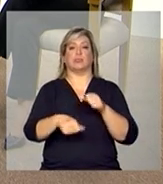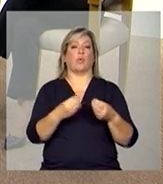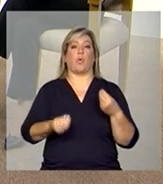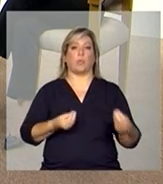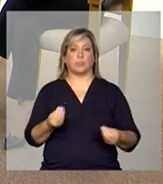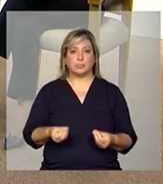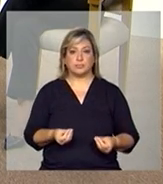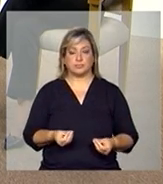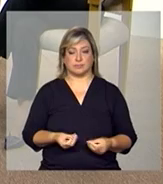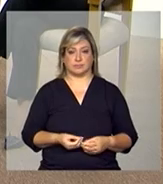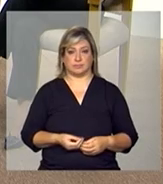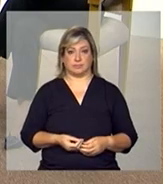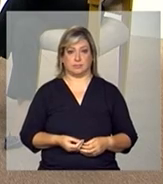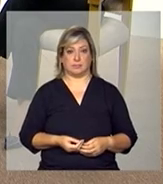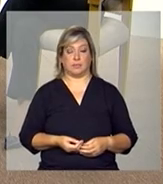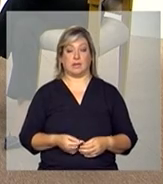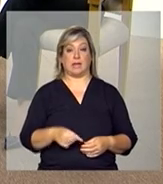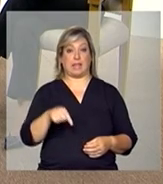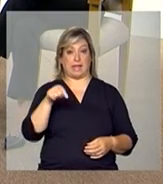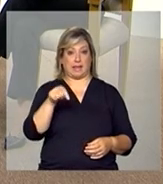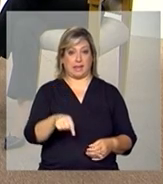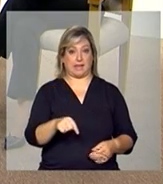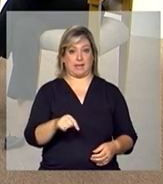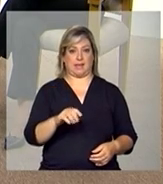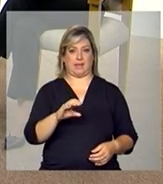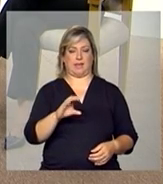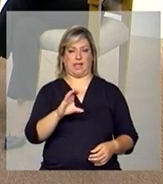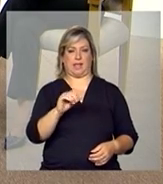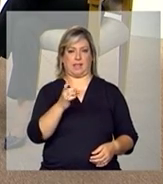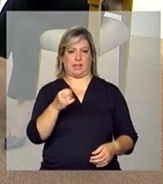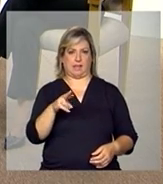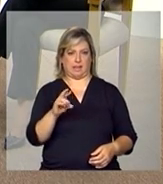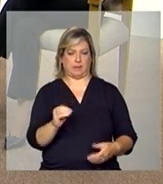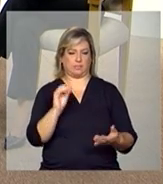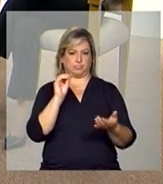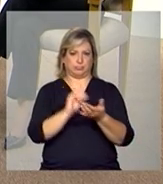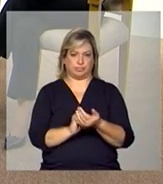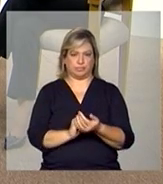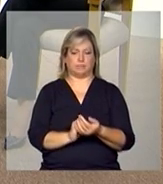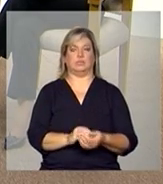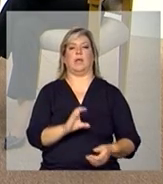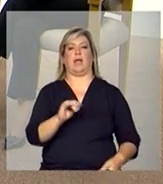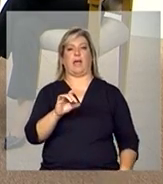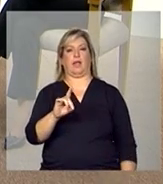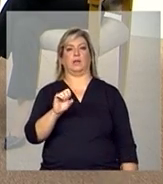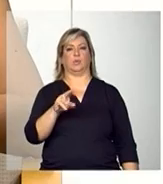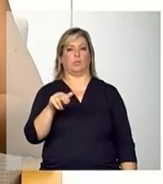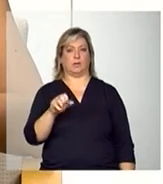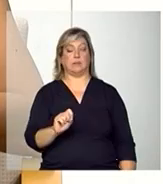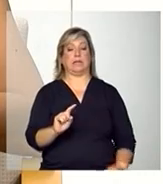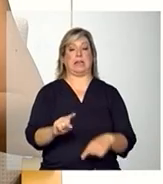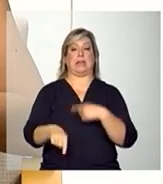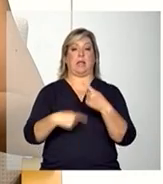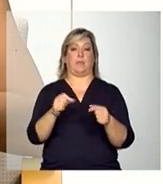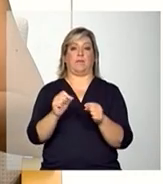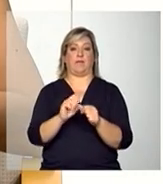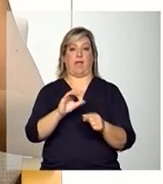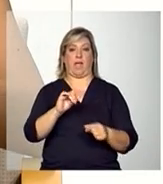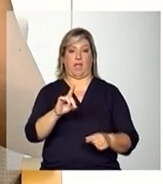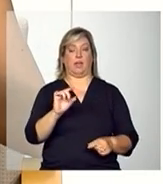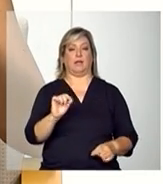ele é o o cadastro a partir do momento que eu fiz o cadastro de suas depois eu fiz o cadastro no